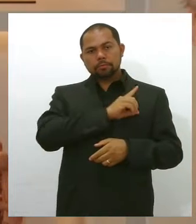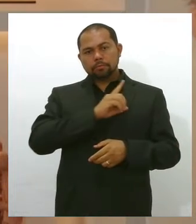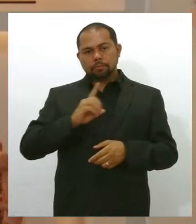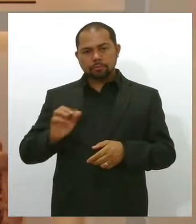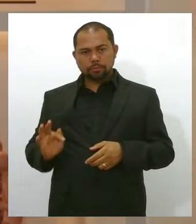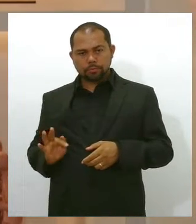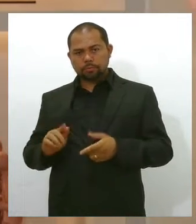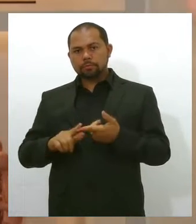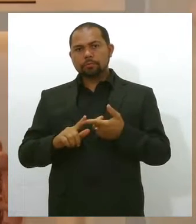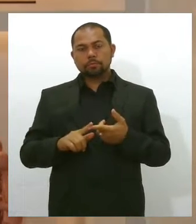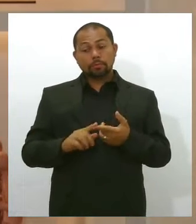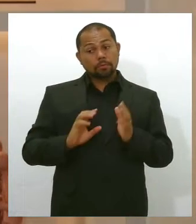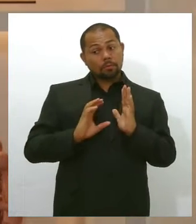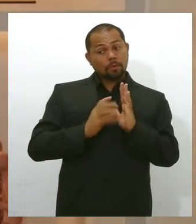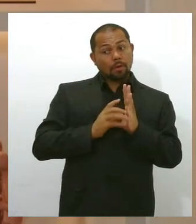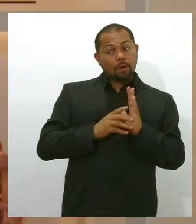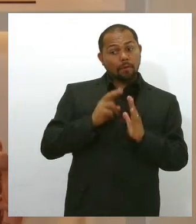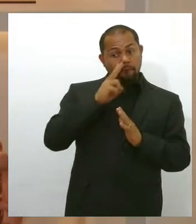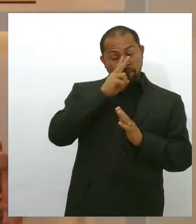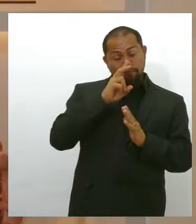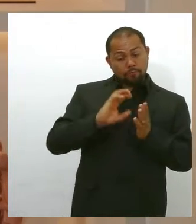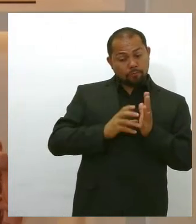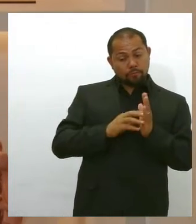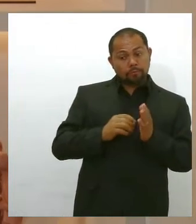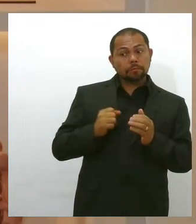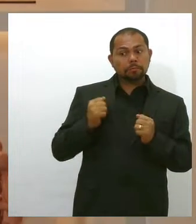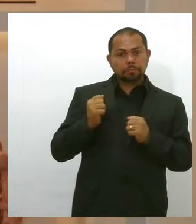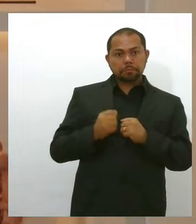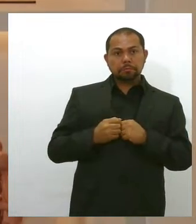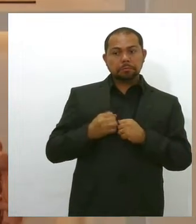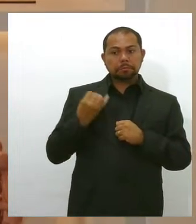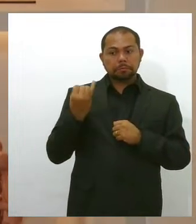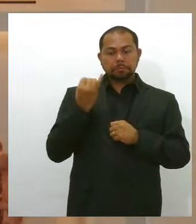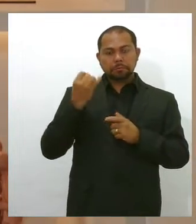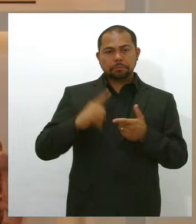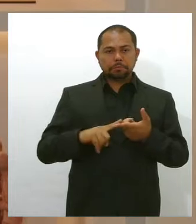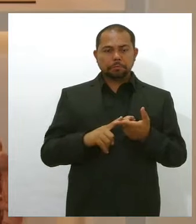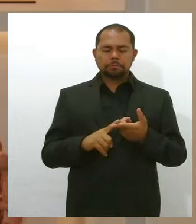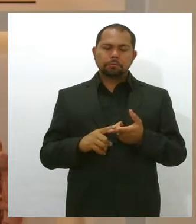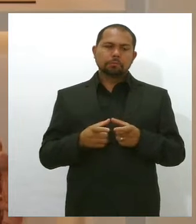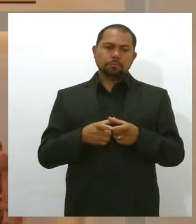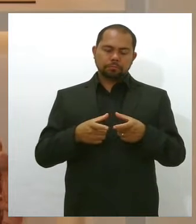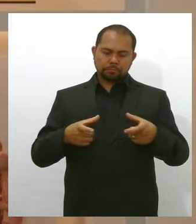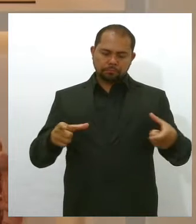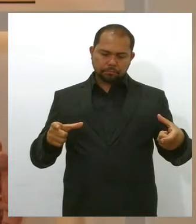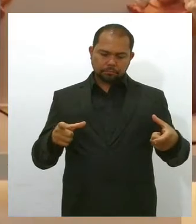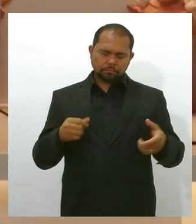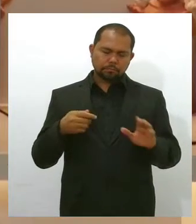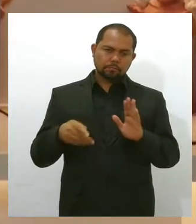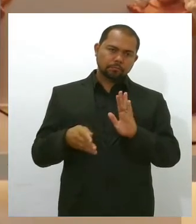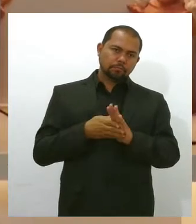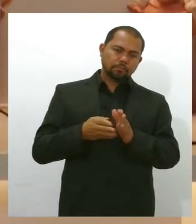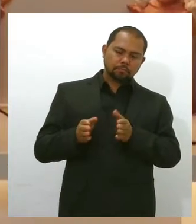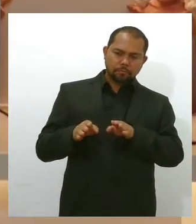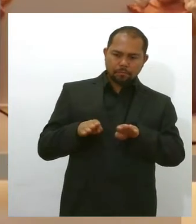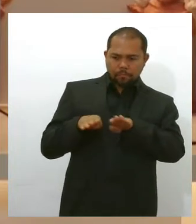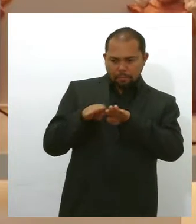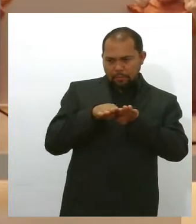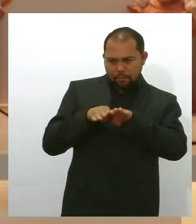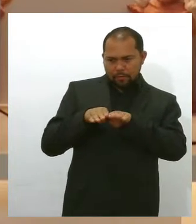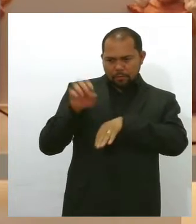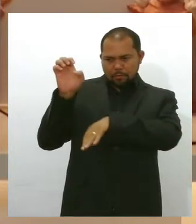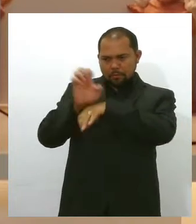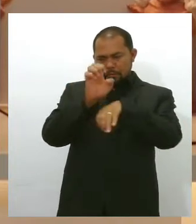além disso a qual os deputados na Câmara Federal é proporcional à população do estado eu tenho